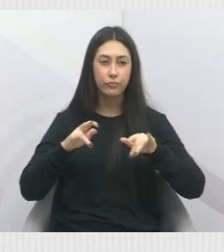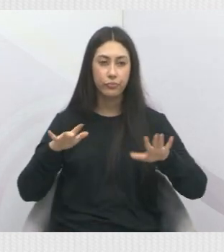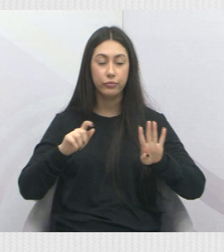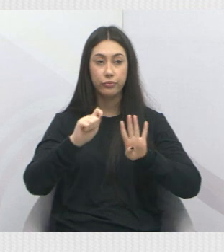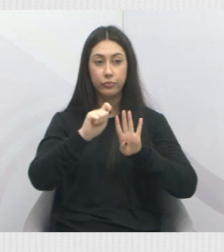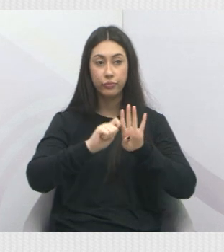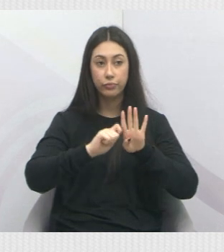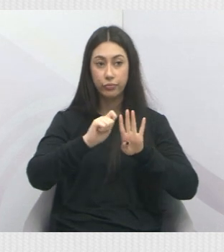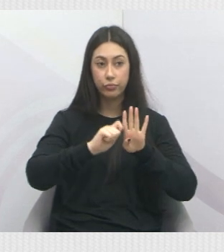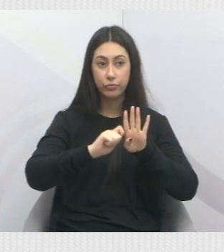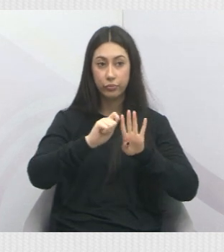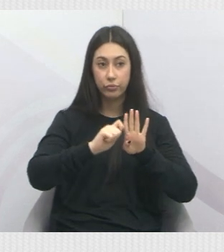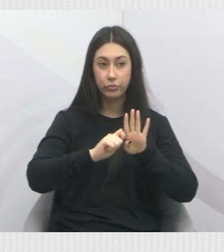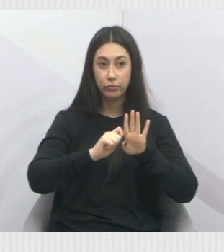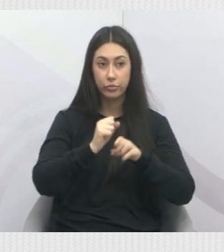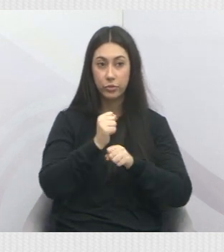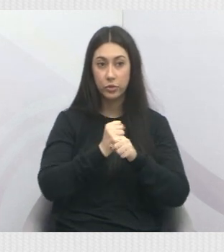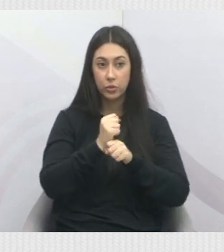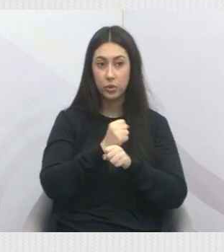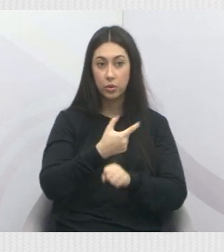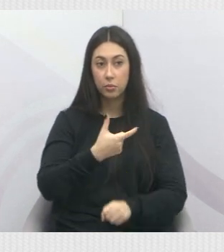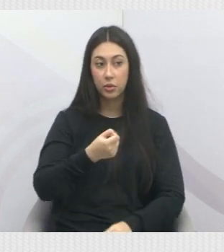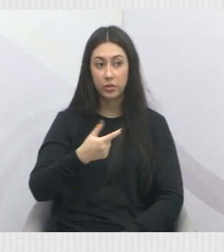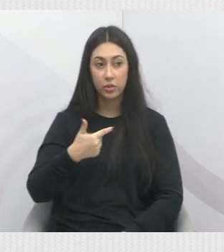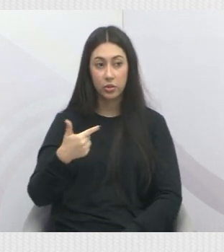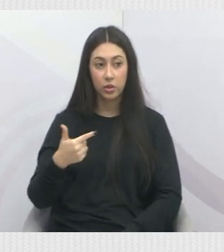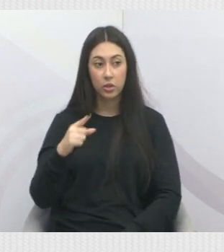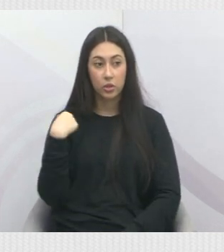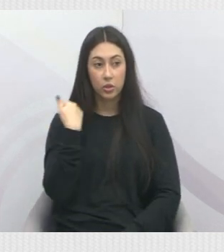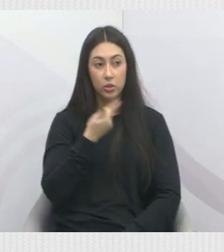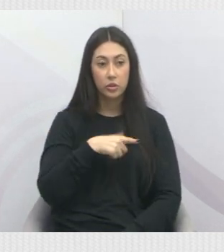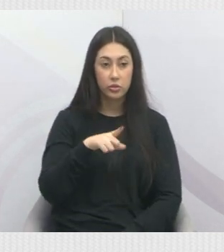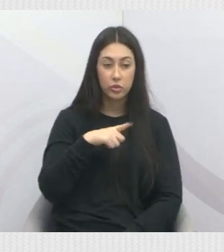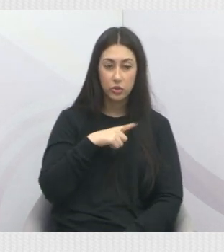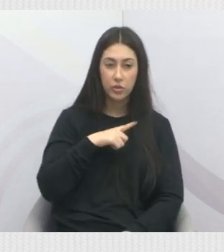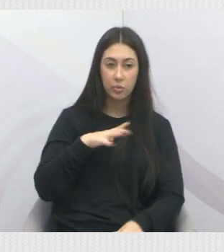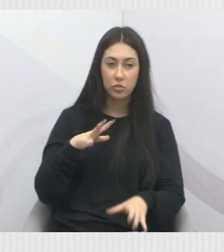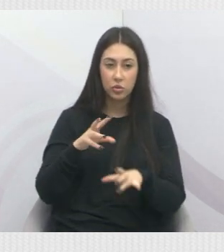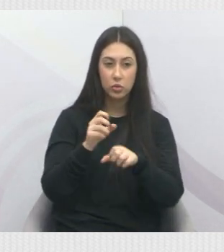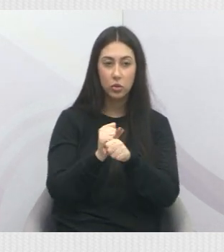quadrimestre de 2022, tivemos um total de